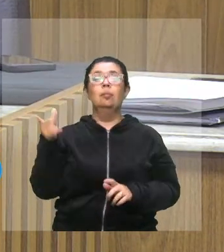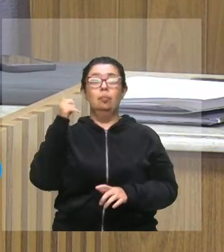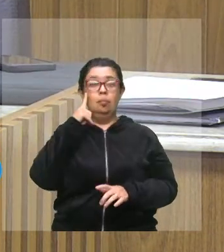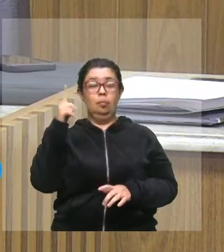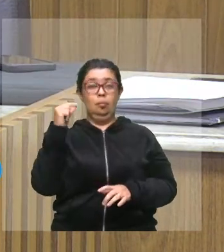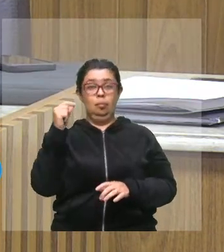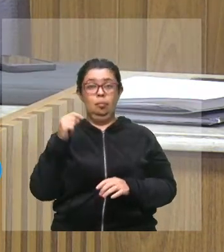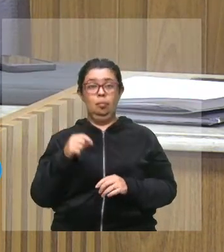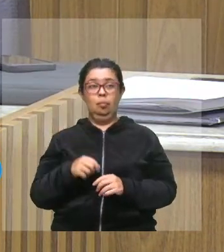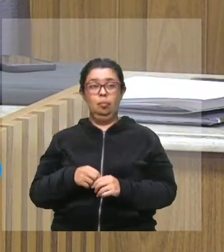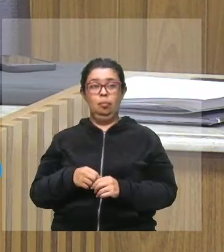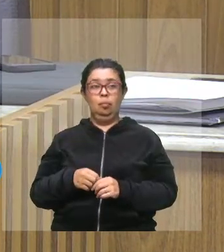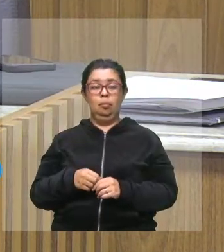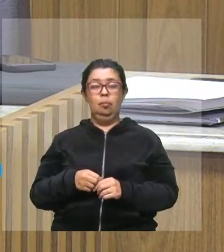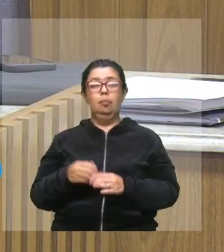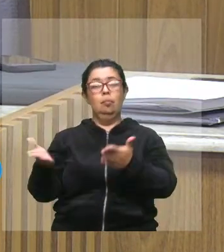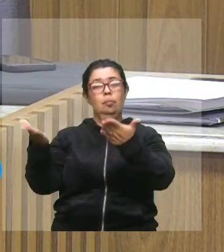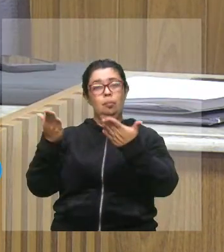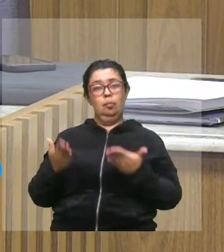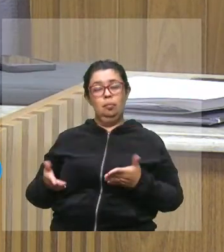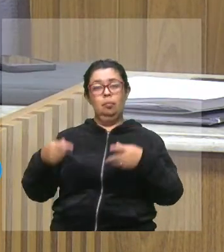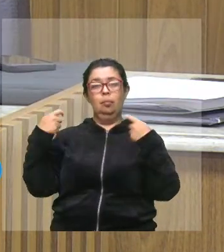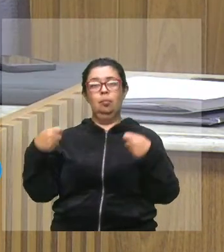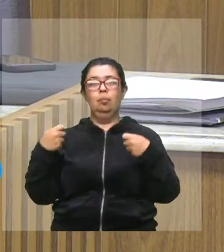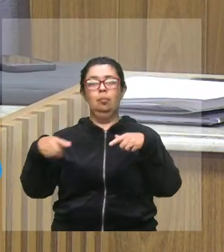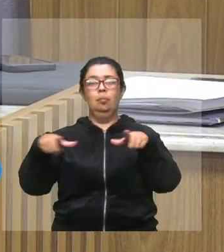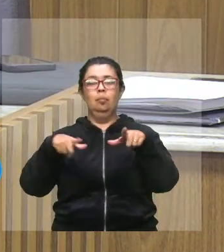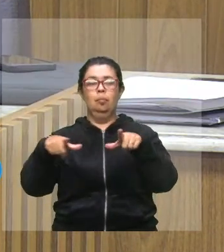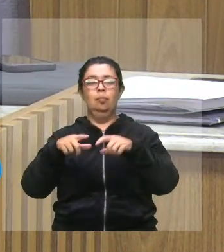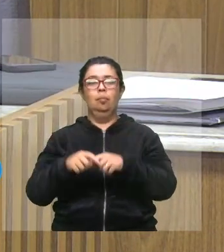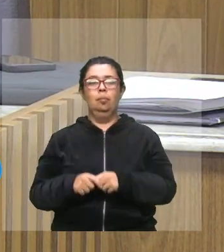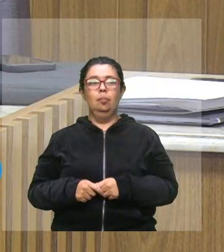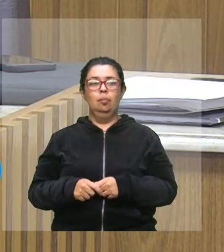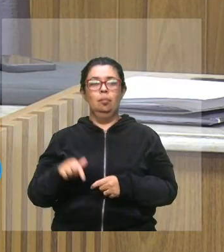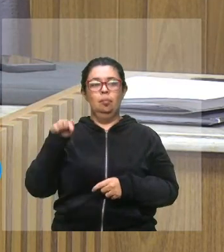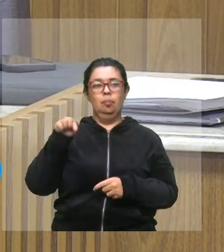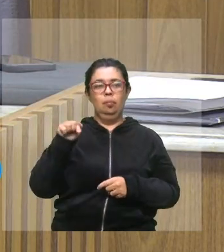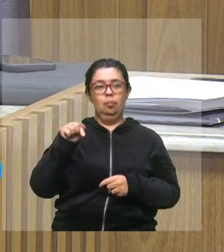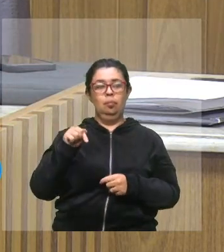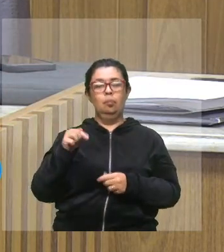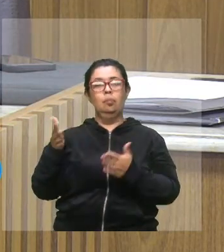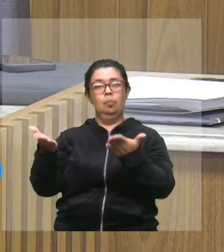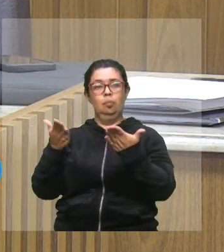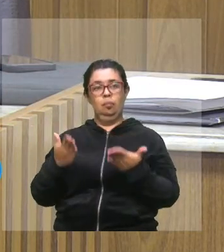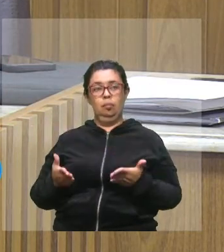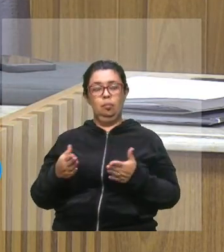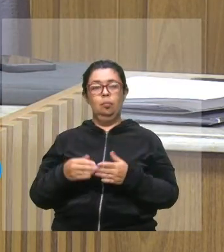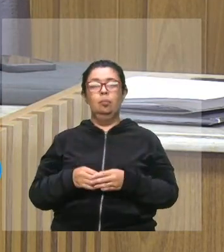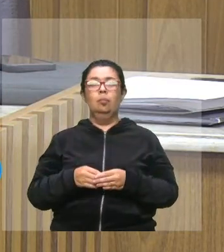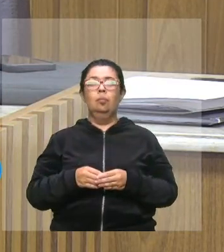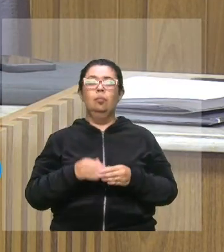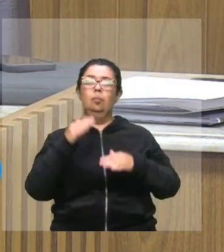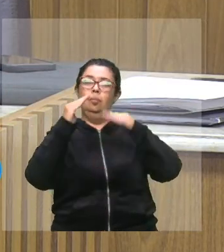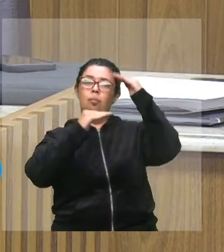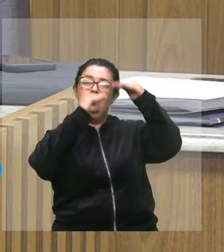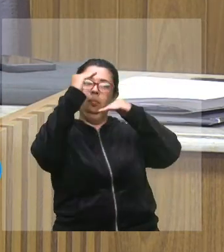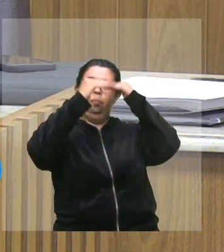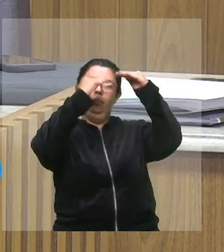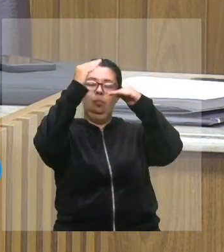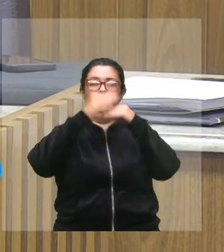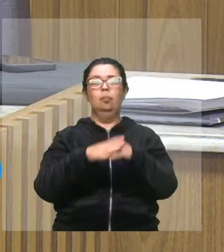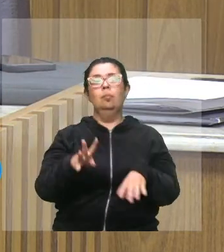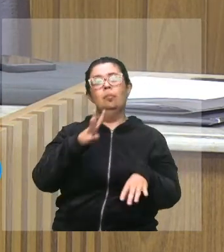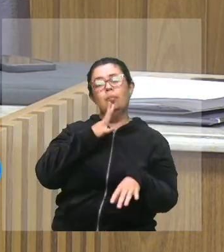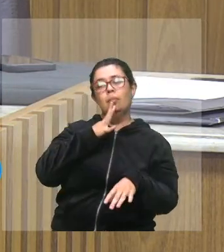e acolhimento necessário. Trabalho esse que hoje colhe os frutos com o crescimento dos serviços e